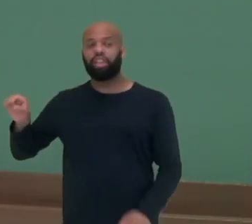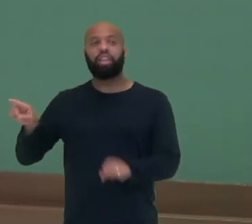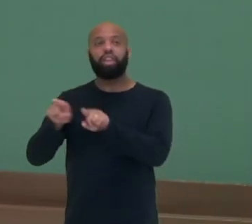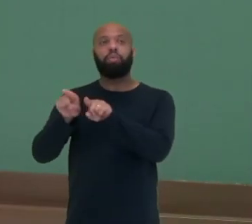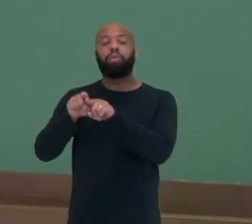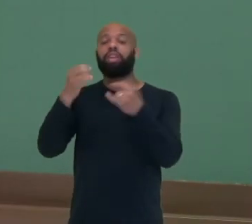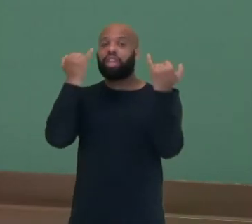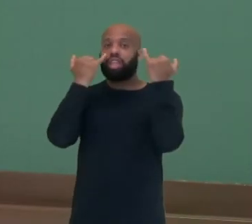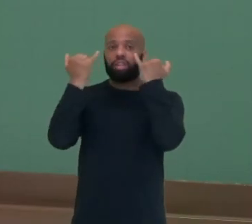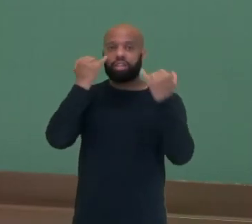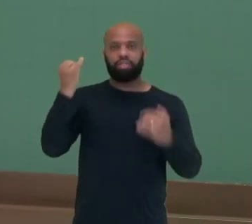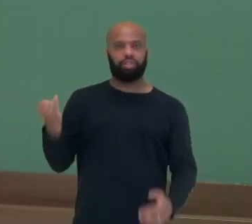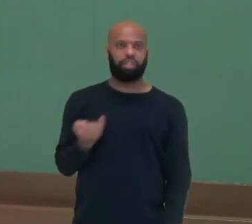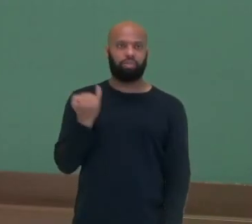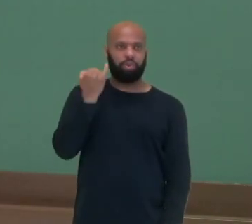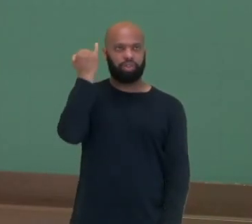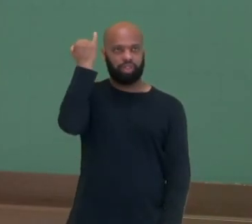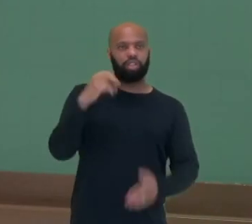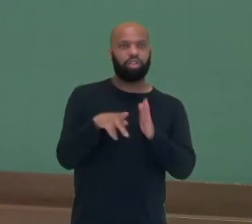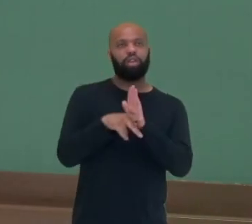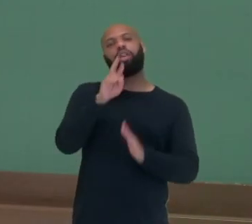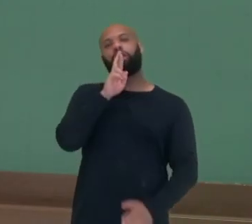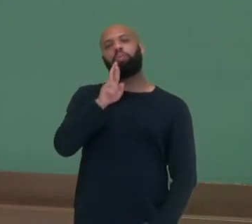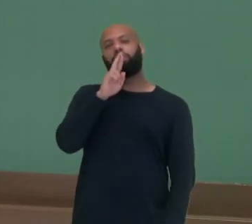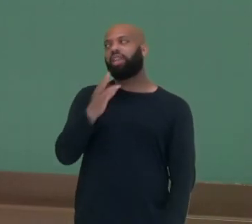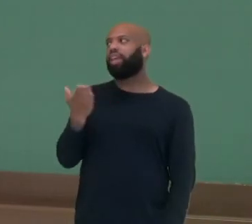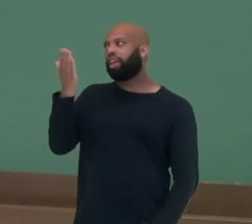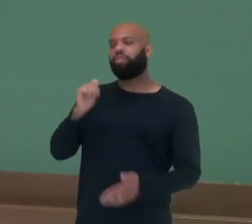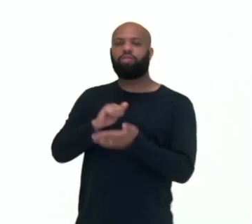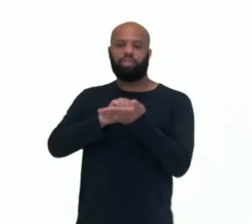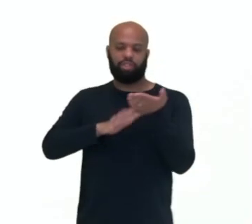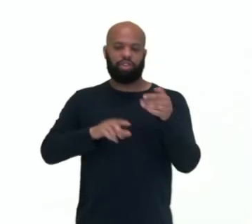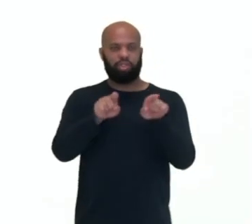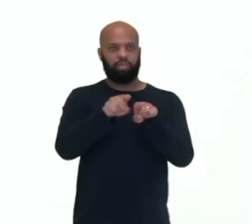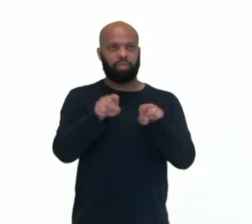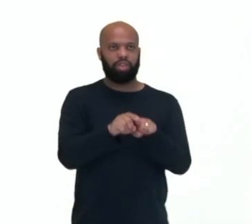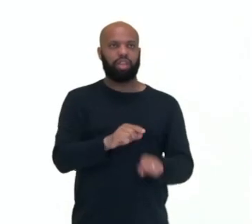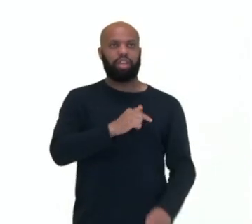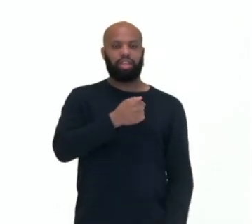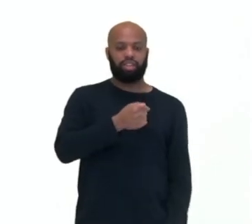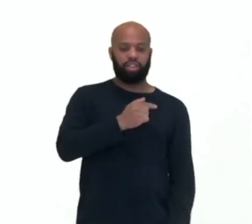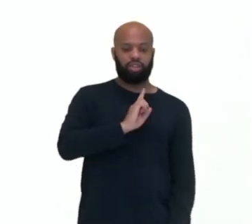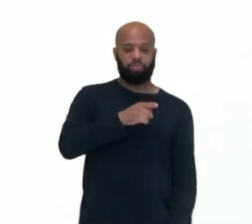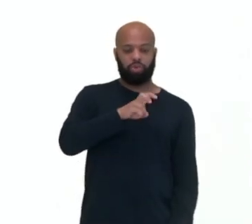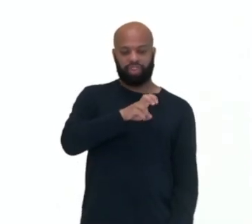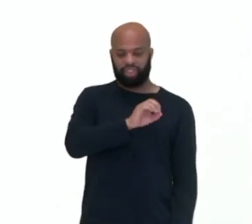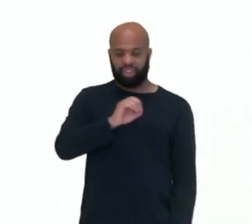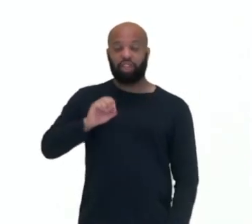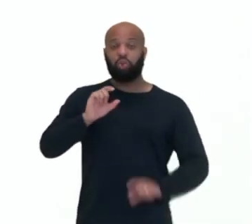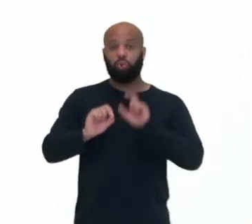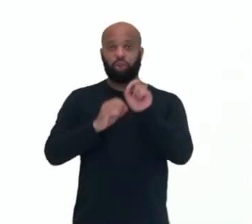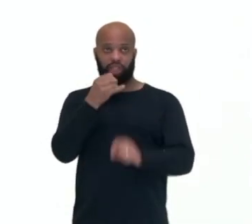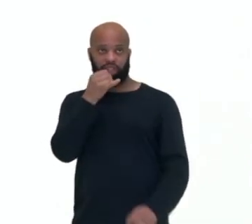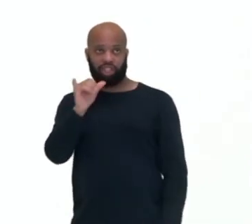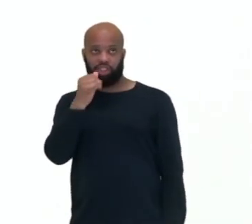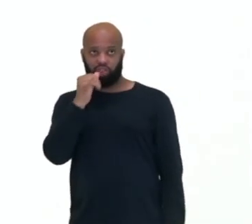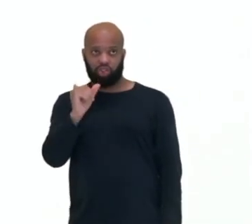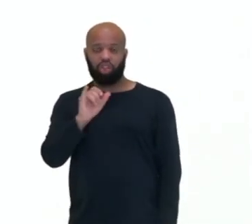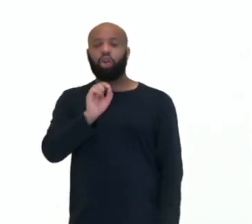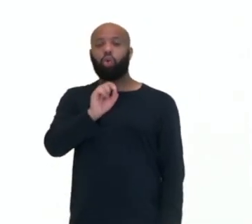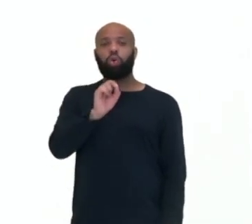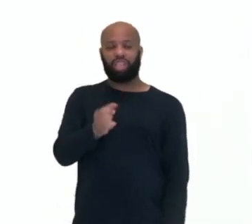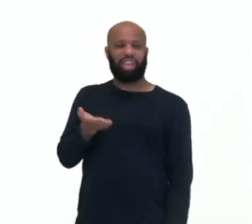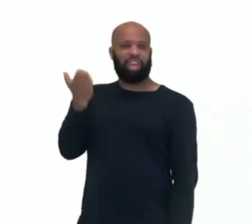dados relevantes e importantes para a resolução dessa atividade. 7.500 é a energia, foi o quanto